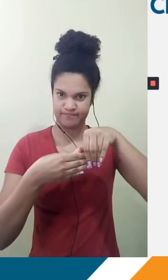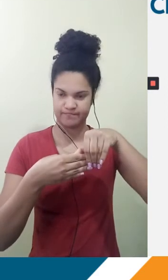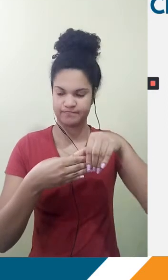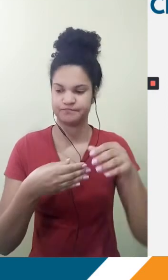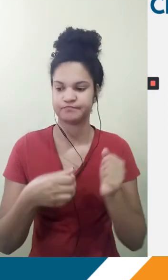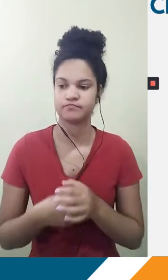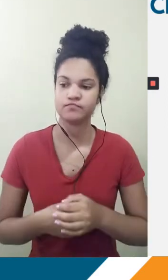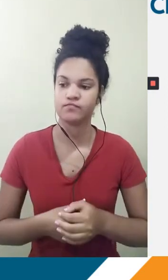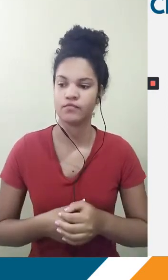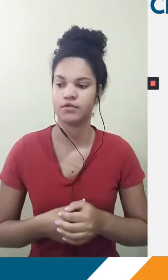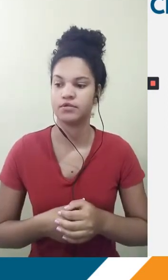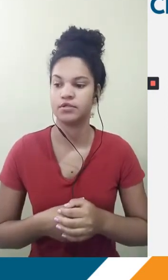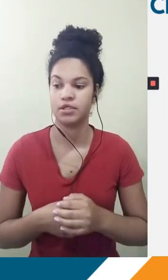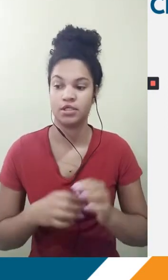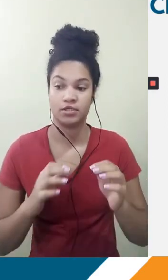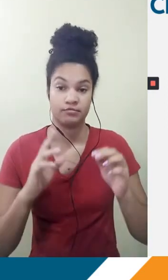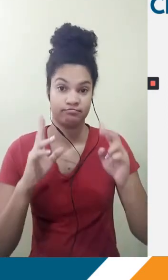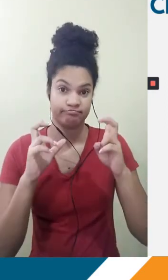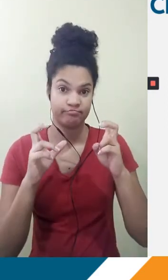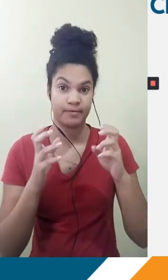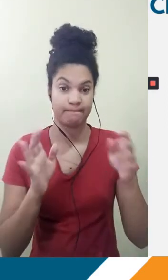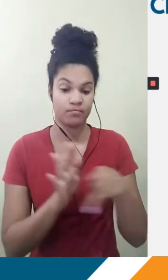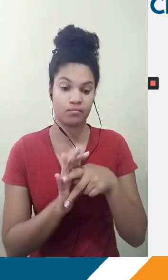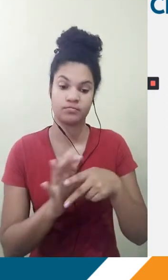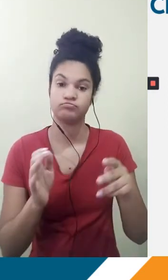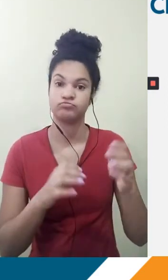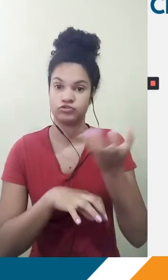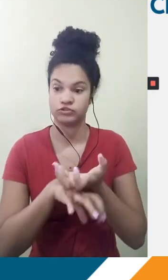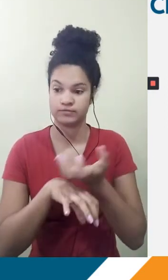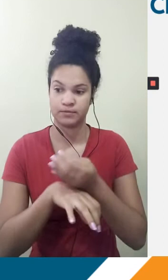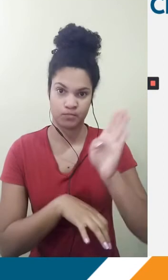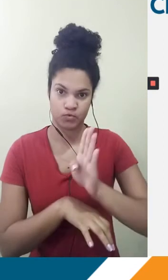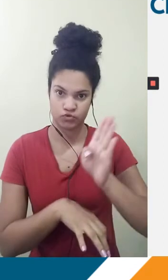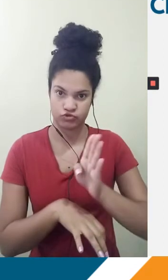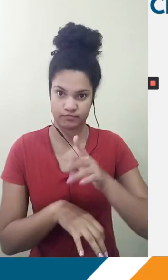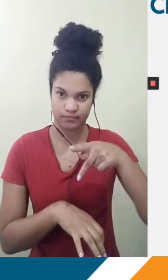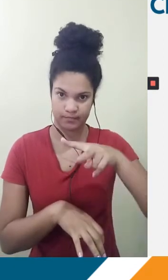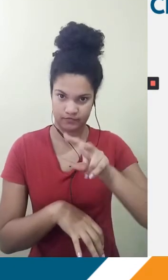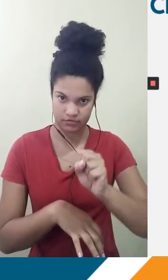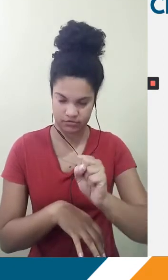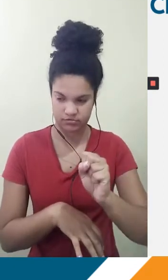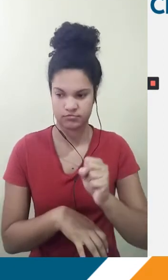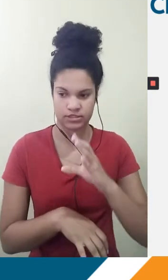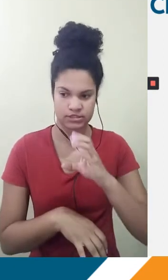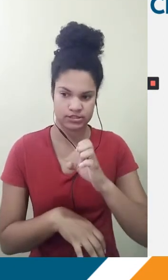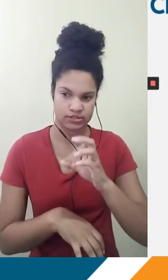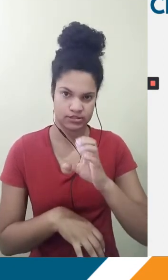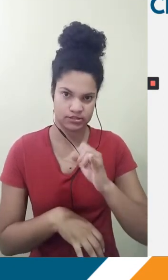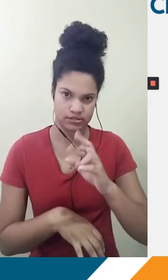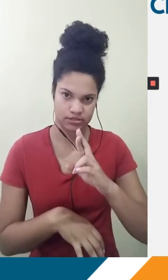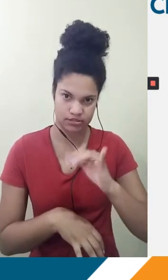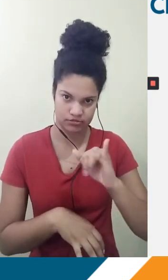da disciplina de Biologia do nosso pré-vestibular social da Fundação CCERJ. Esse assunto,